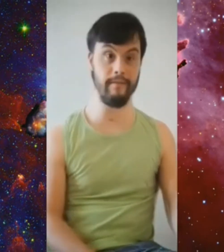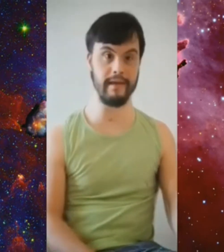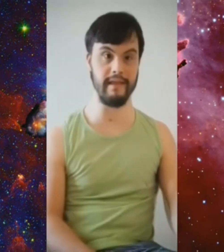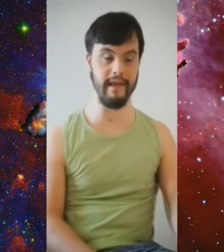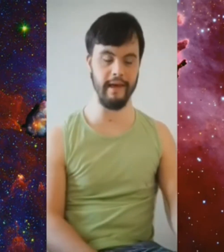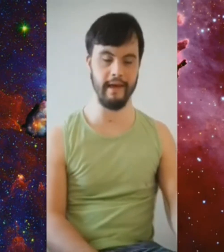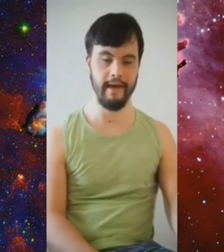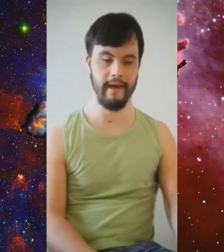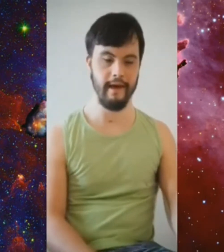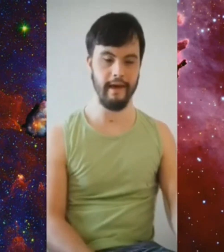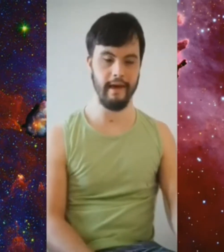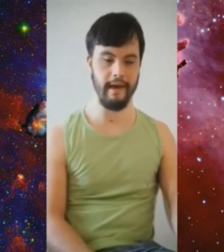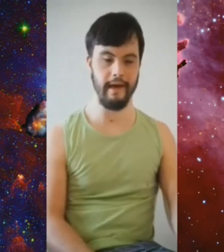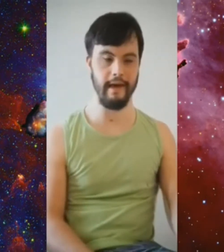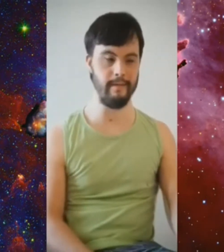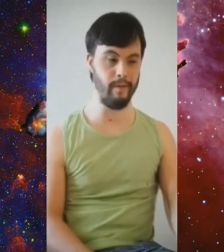mas não esquecer,